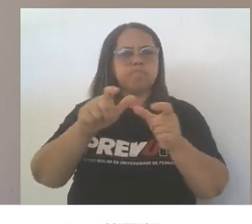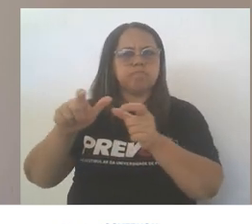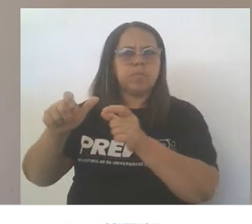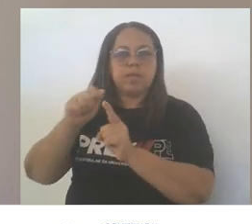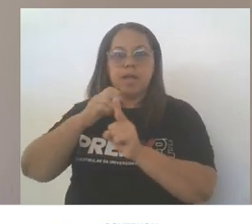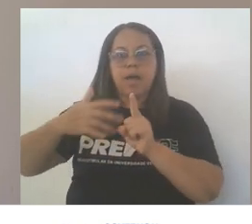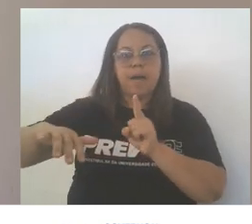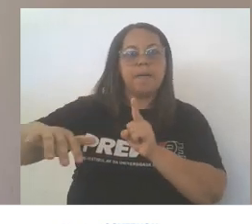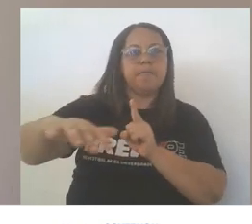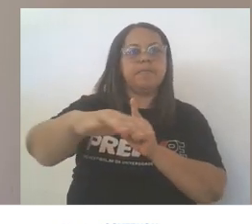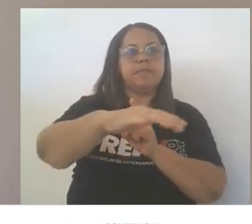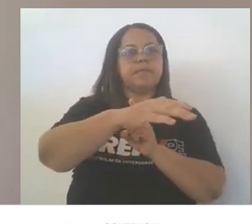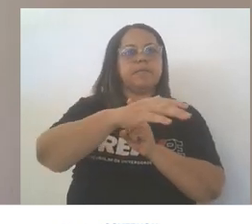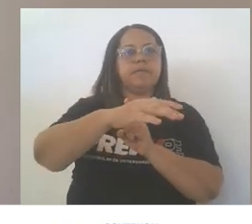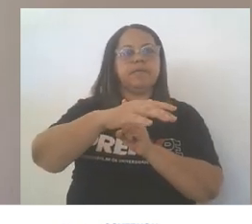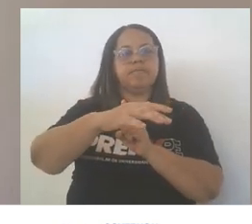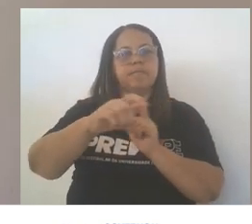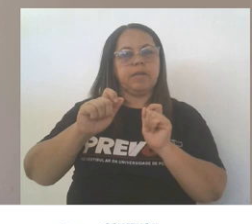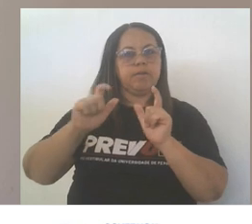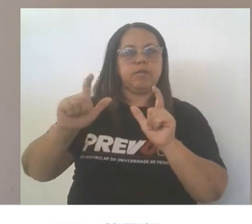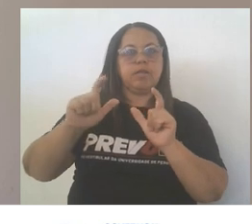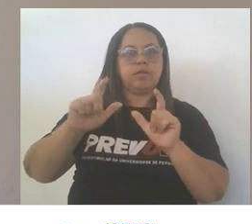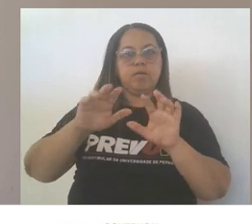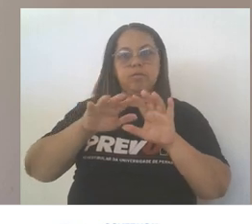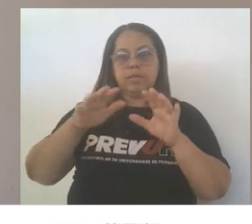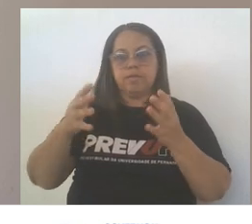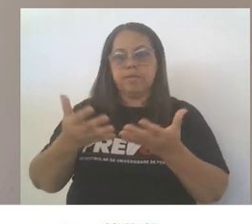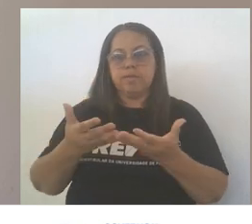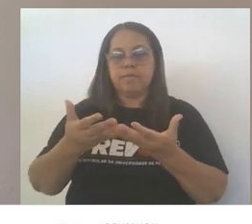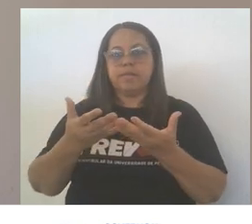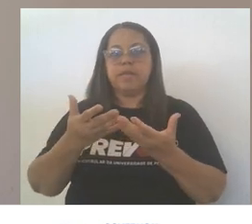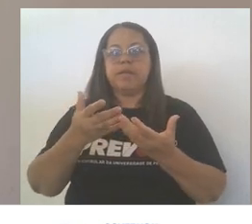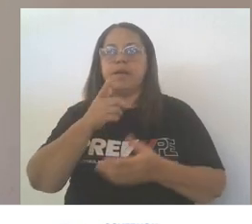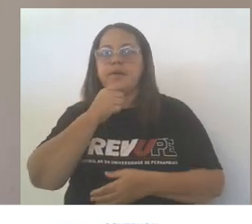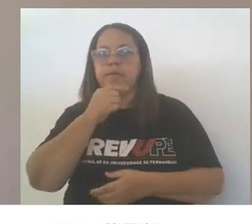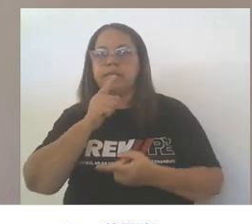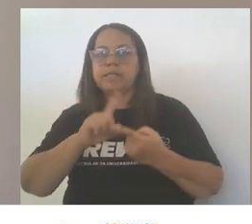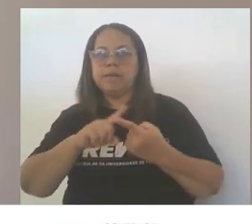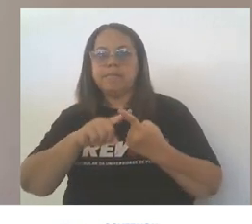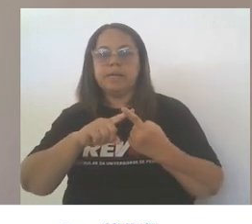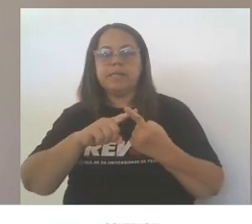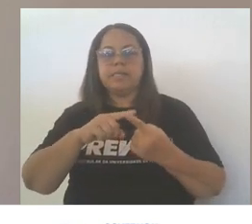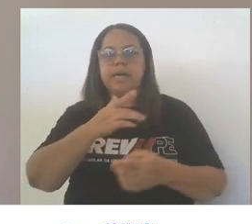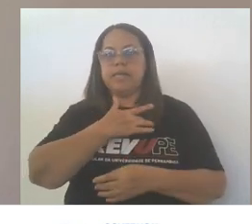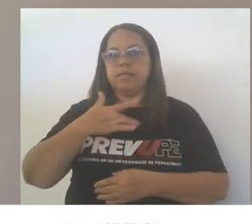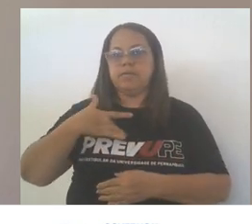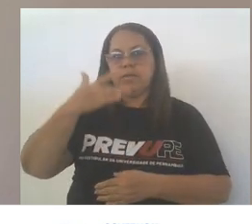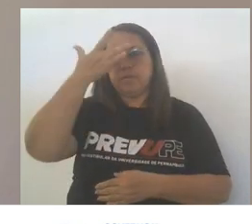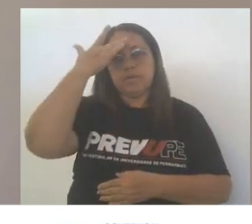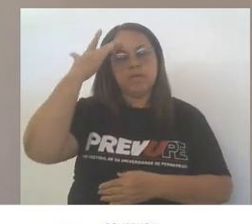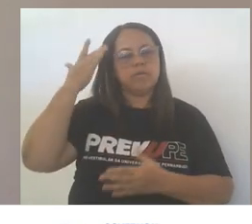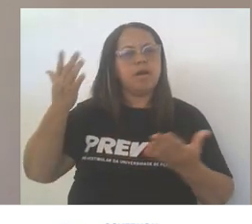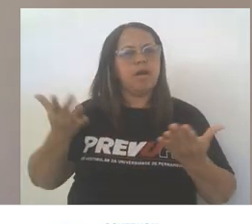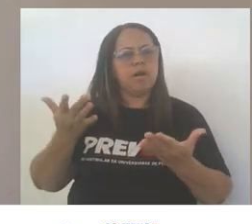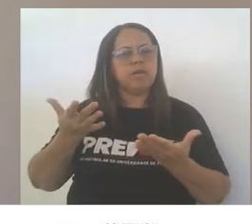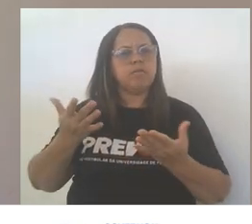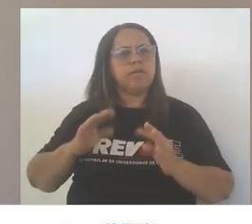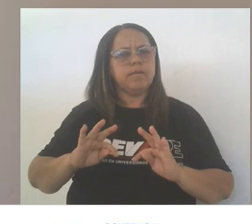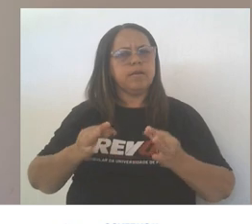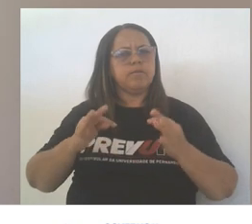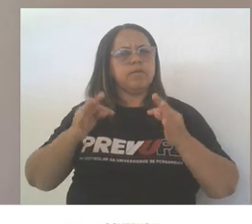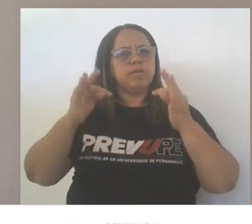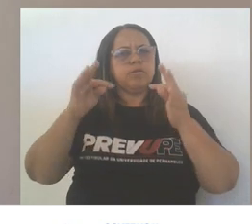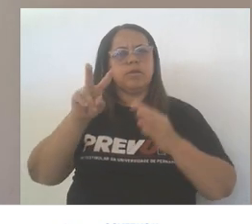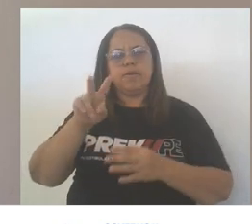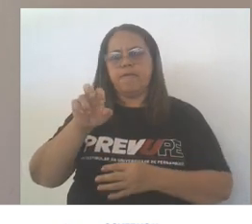ambientais, impactando tanto os ecossistemas aquáticos quanto a saúde humana. Atualmente, soluções e tecnologias verdes